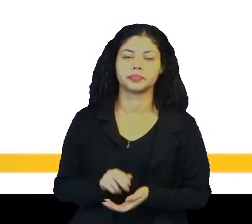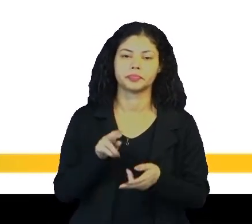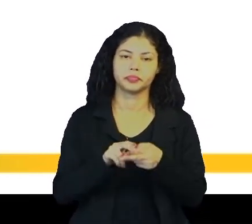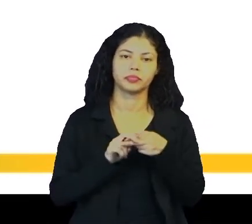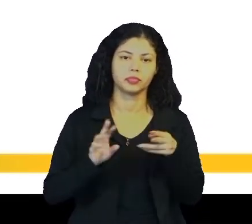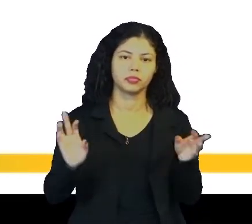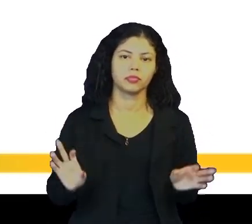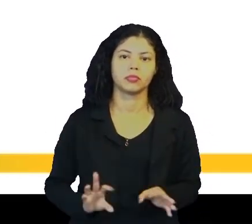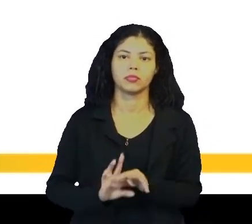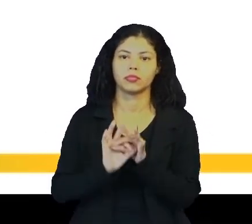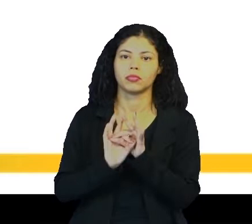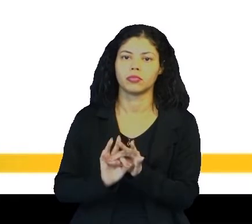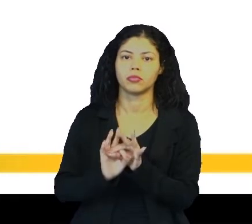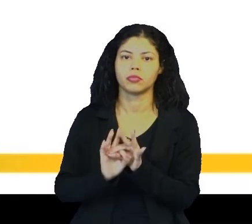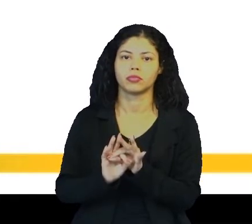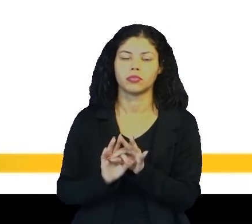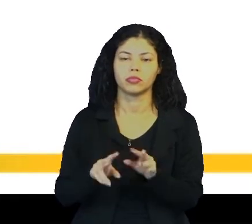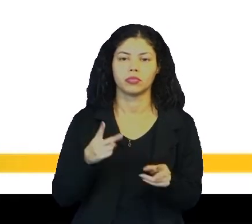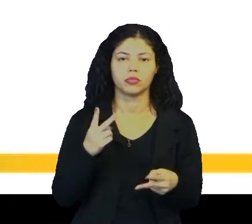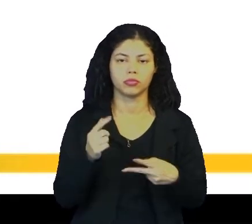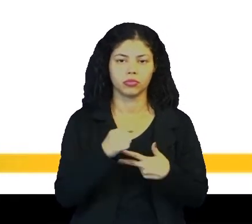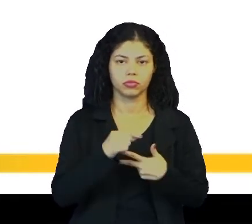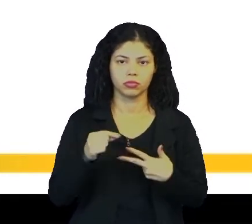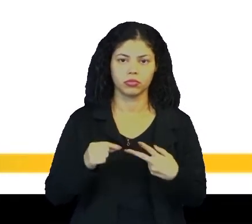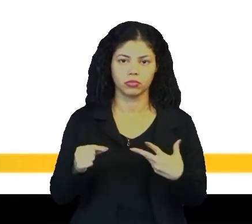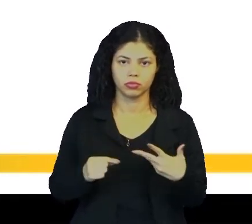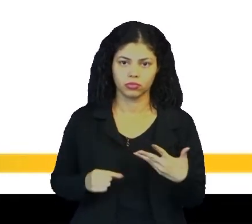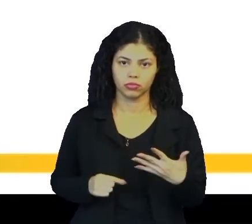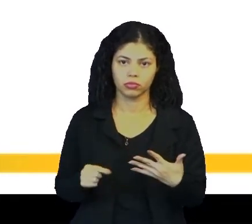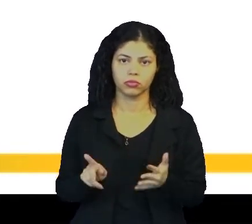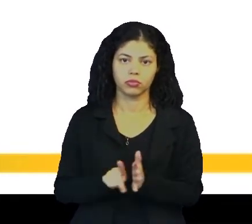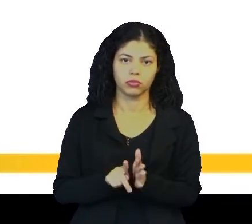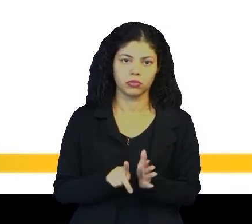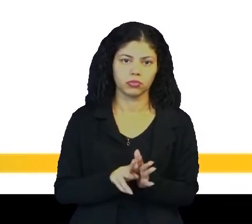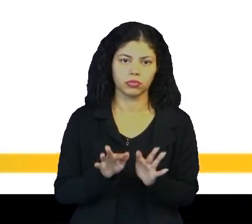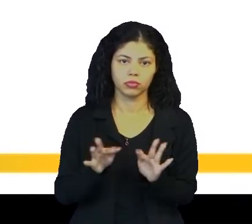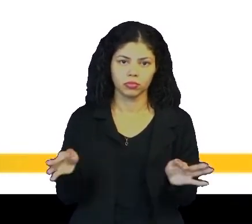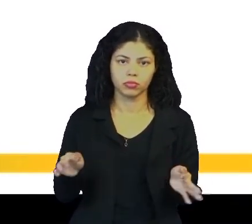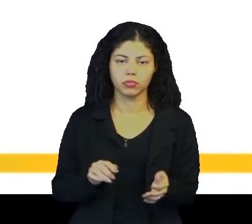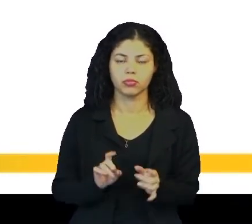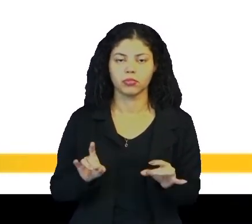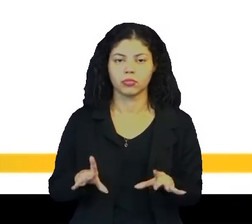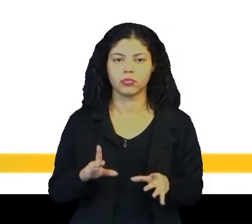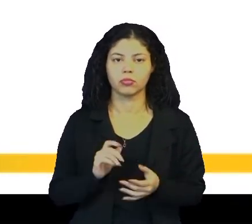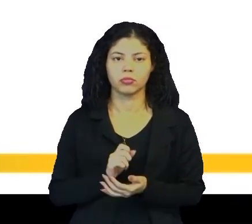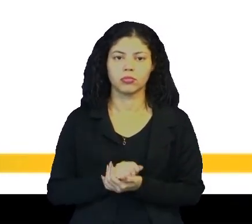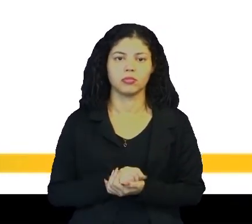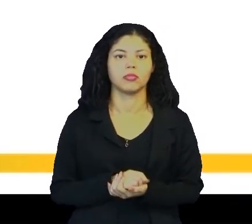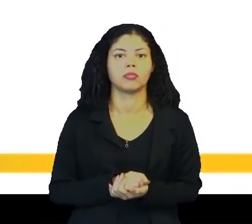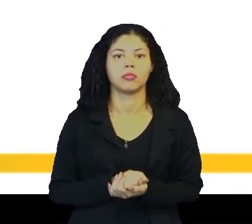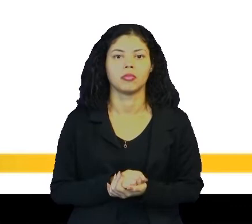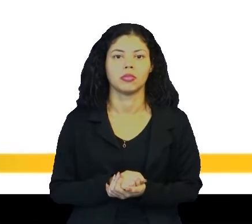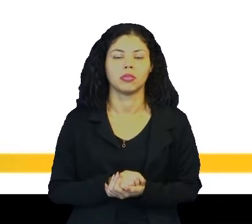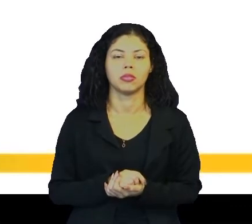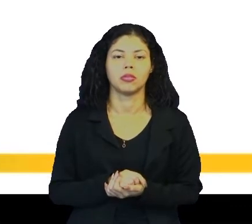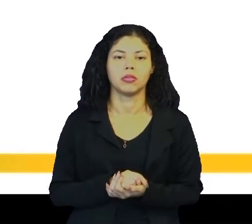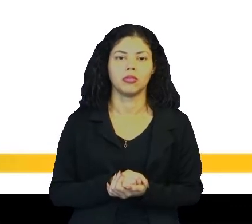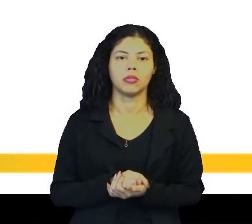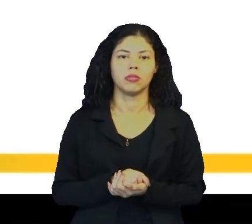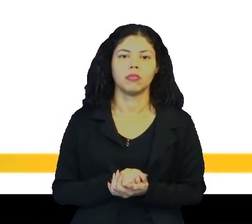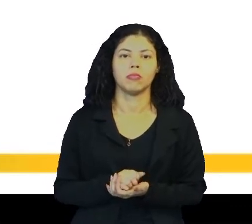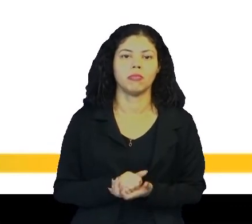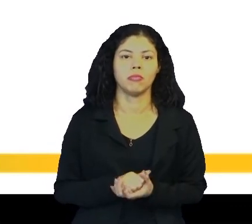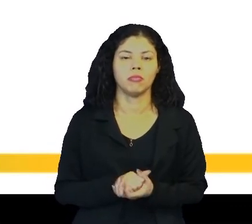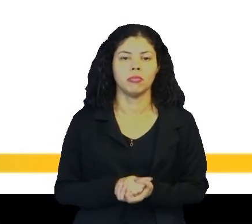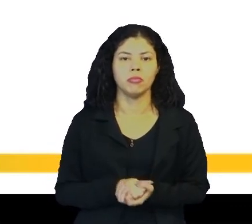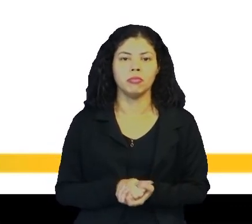está ligando ali dois elementos numa frase. E por último, o último exemplo, I would go to